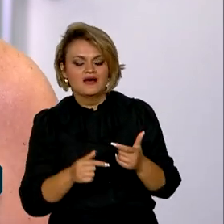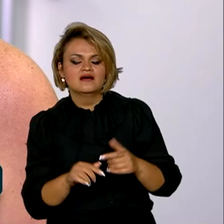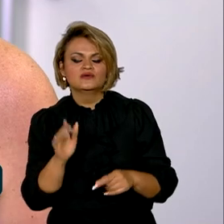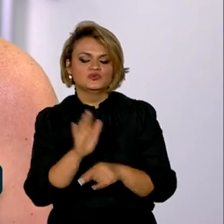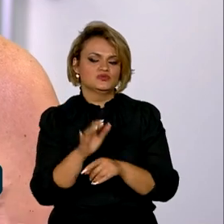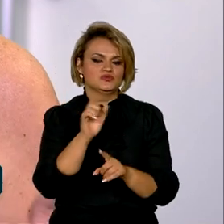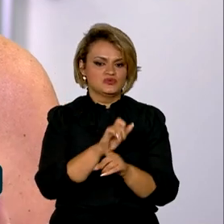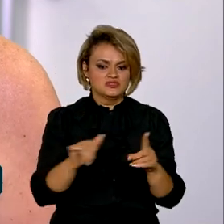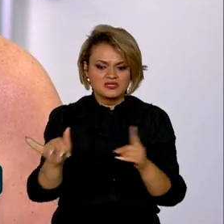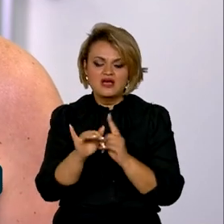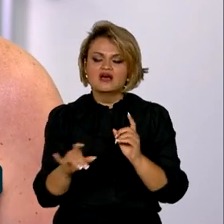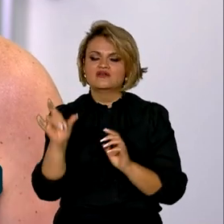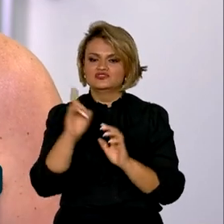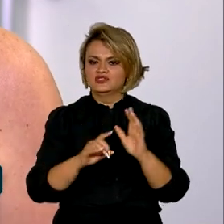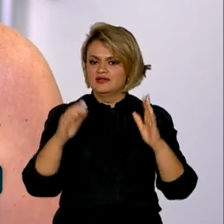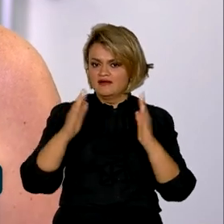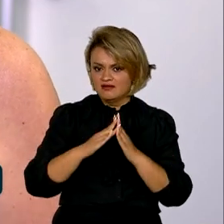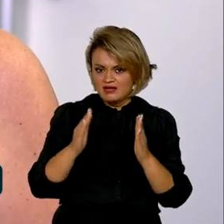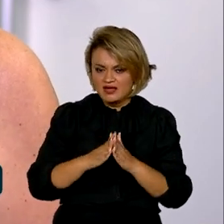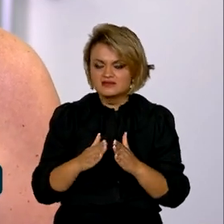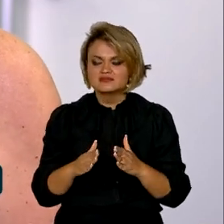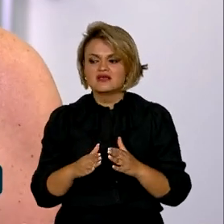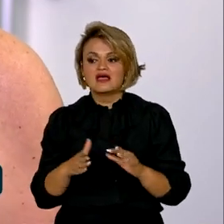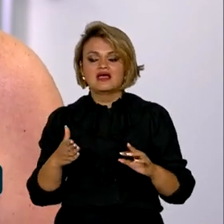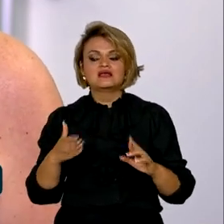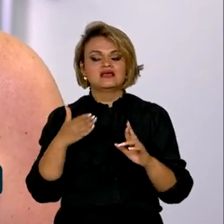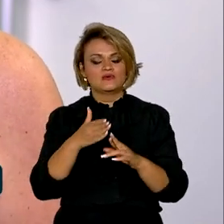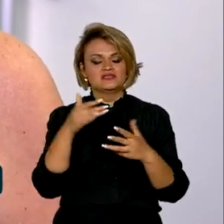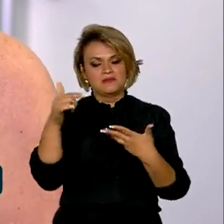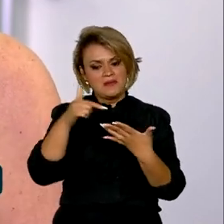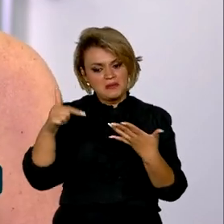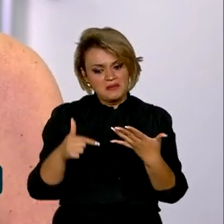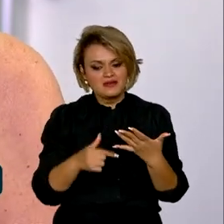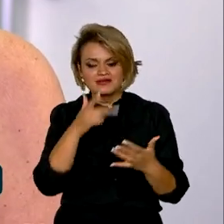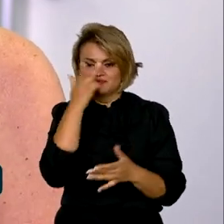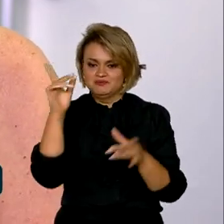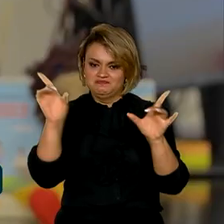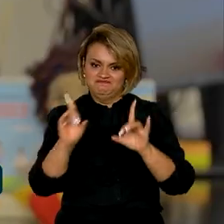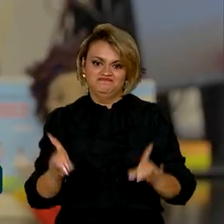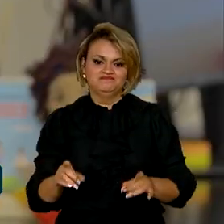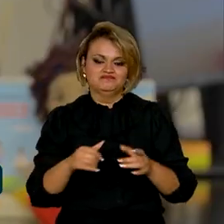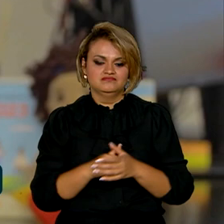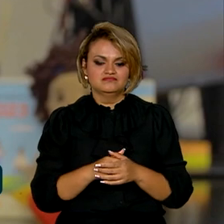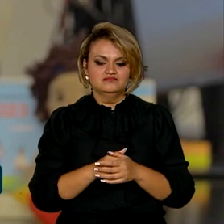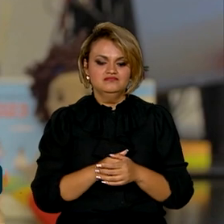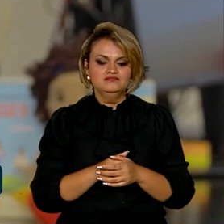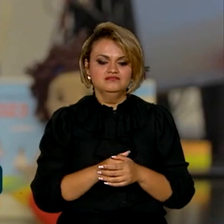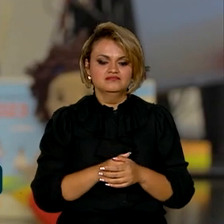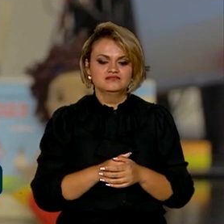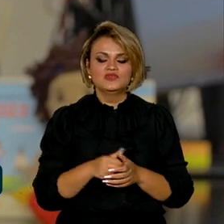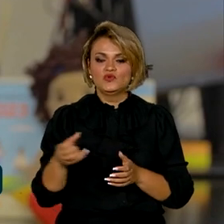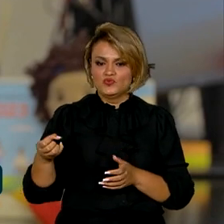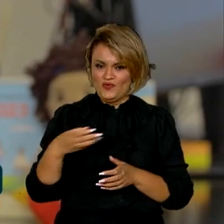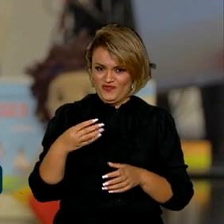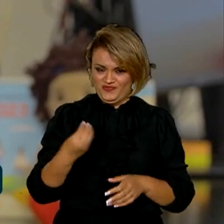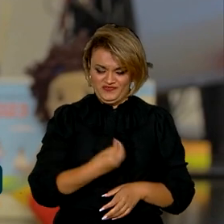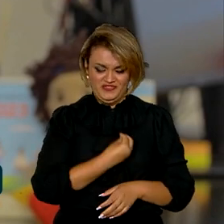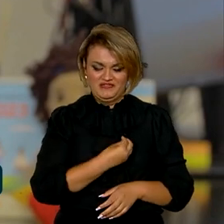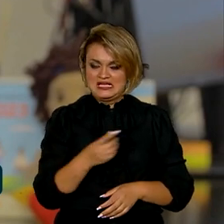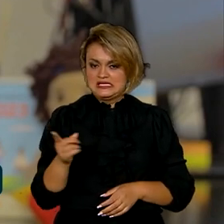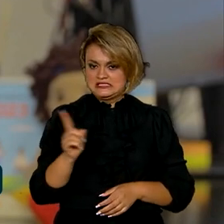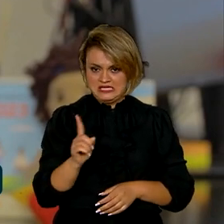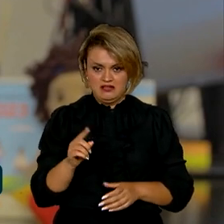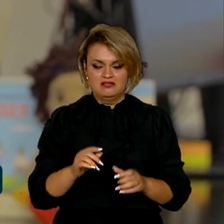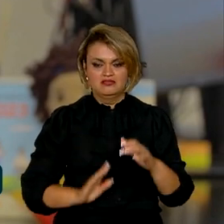assistência social, o direito à moradia, reconhecendo as especificidades das pessoas com deficiência. Secretária, o novo Viver Sem